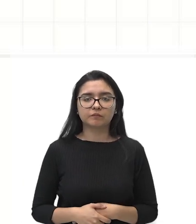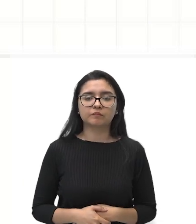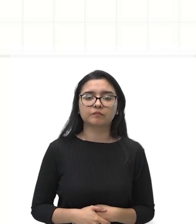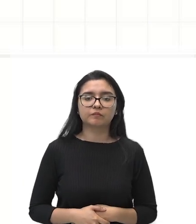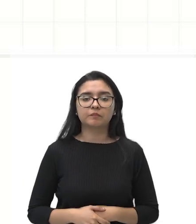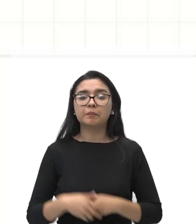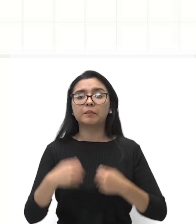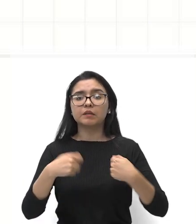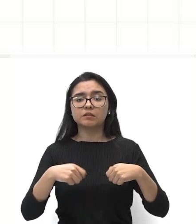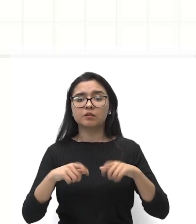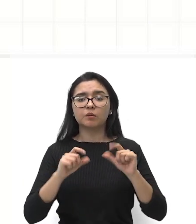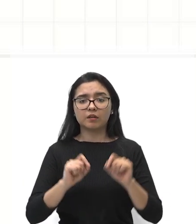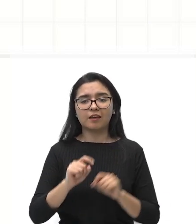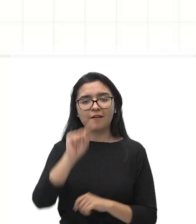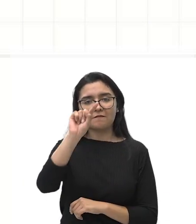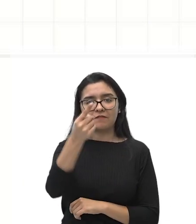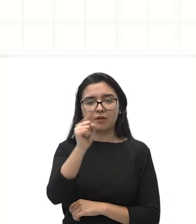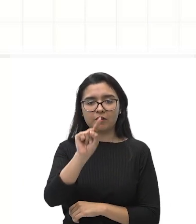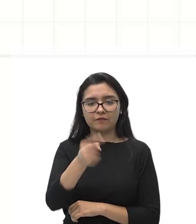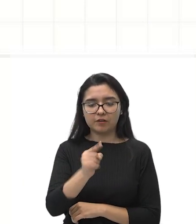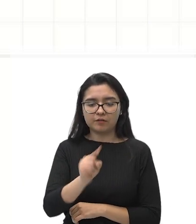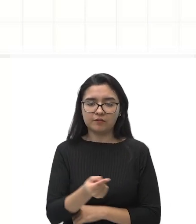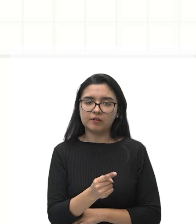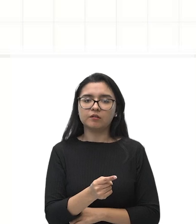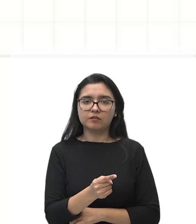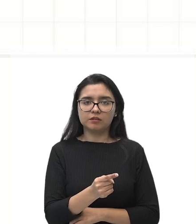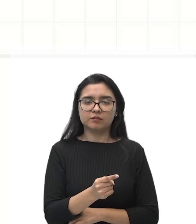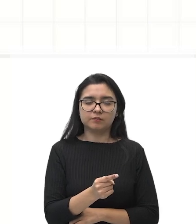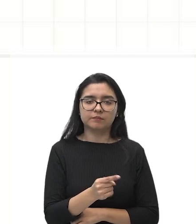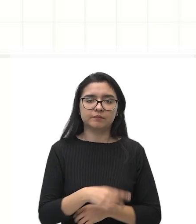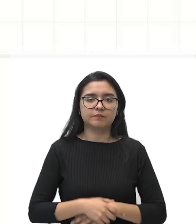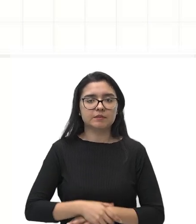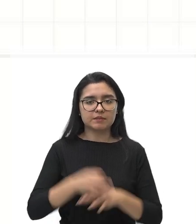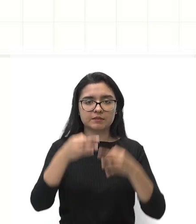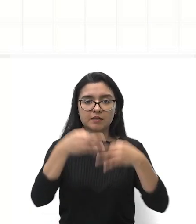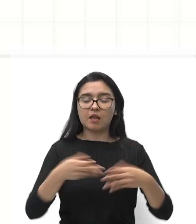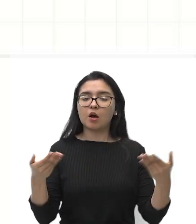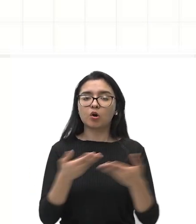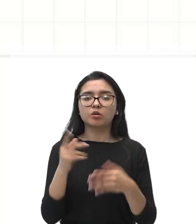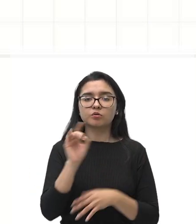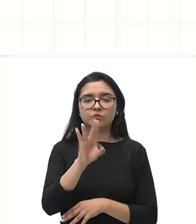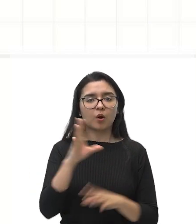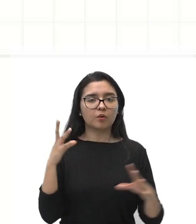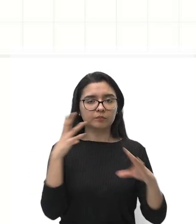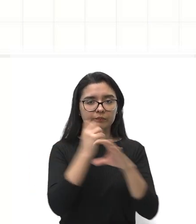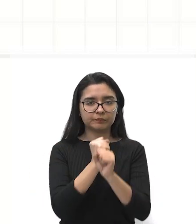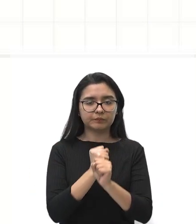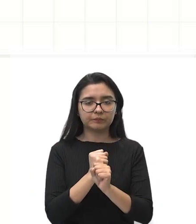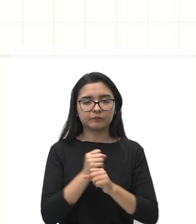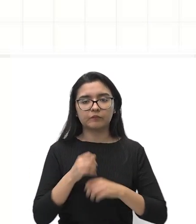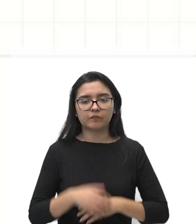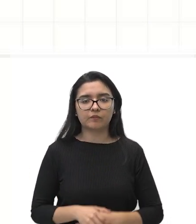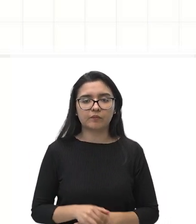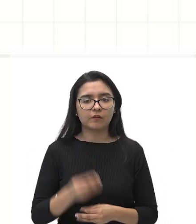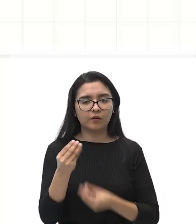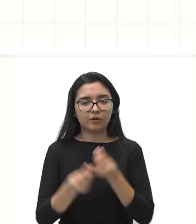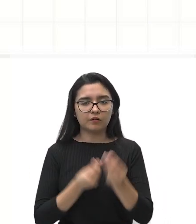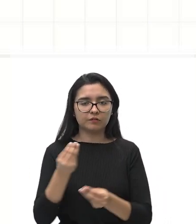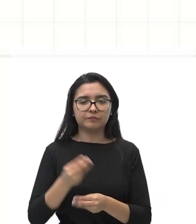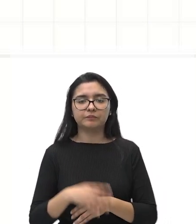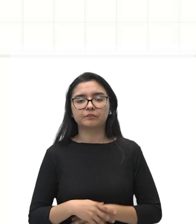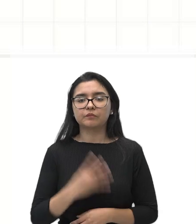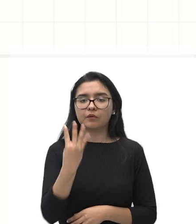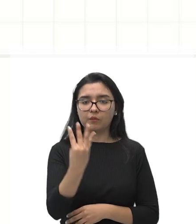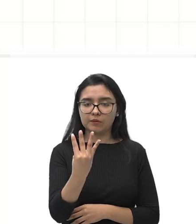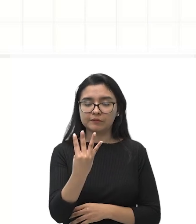o professor teve o cuidado de deixar vírgula embaixo de vírgula. Tá legal? E agora é só fazer cálculo. Olha só como vai ficar.